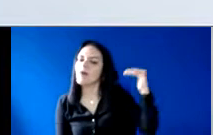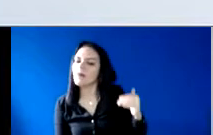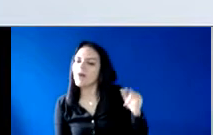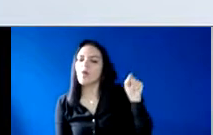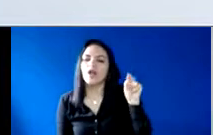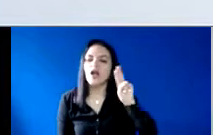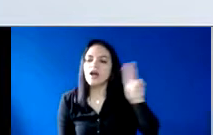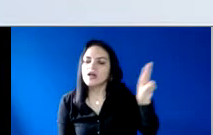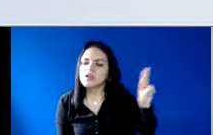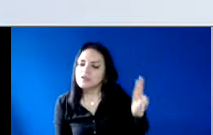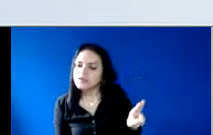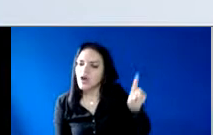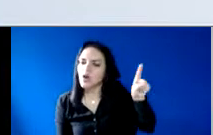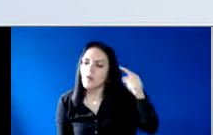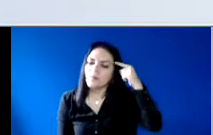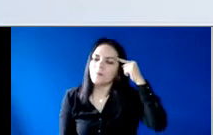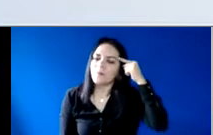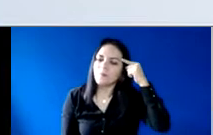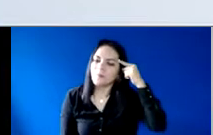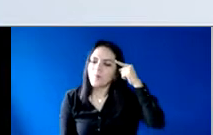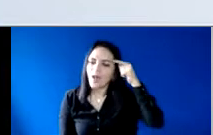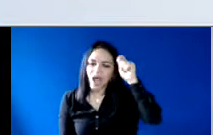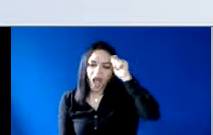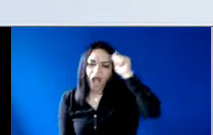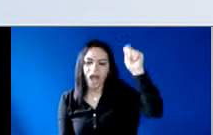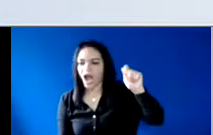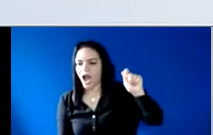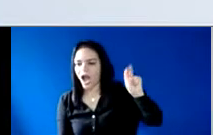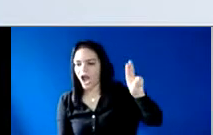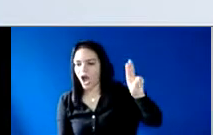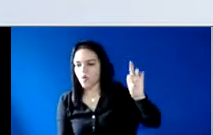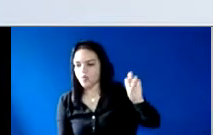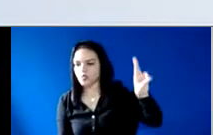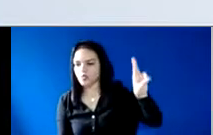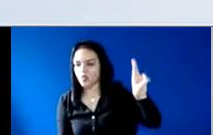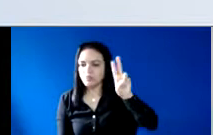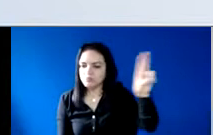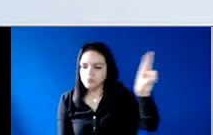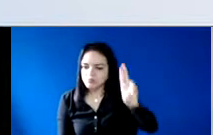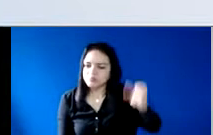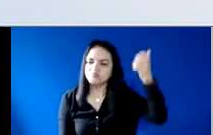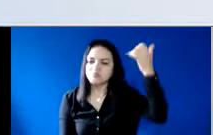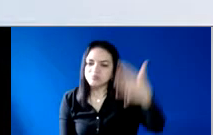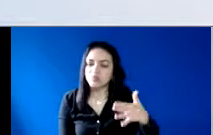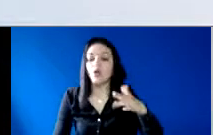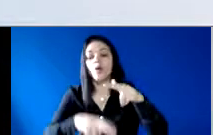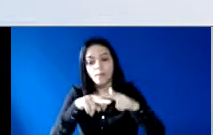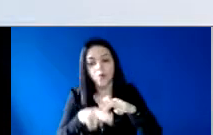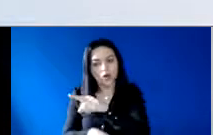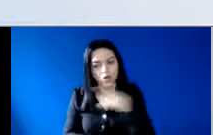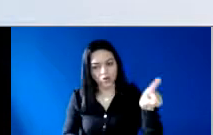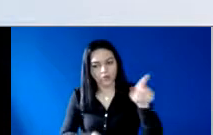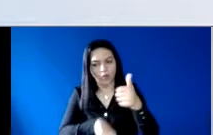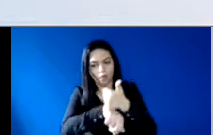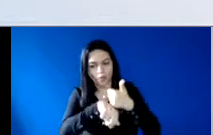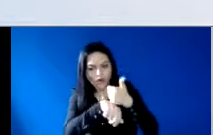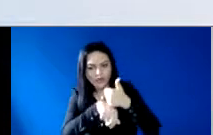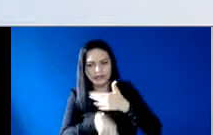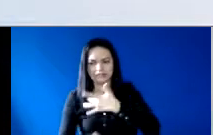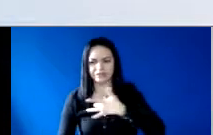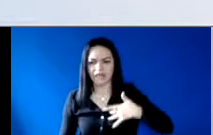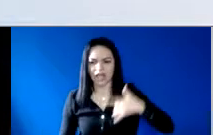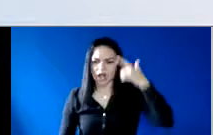estão dizendo? O que esses grandes autores estão dizendo? E por isso é que eu insisto que o profissional de saúde ele tem que ter uma visão muito